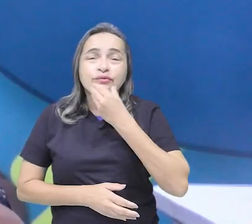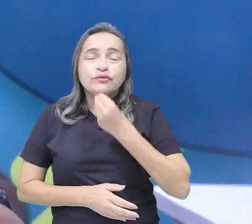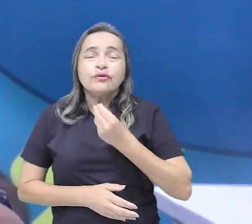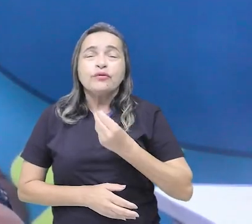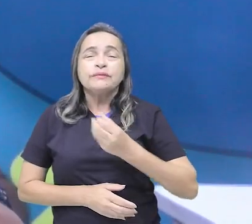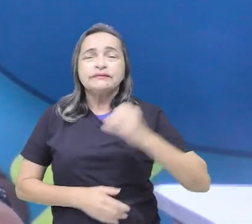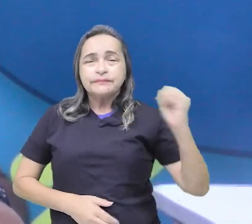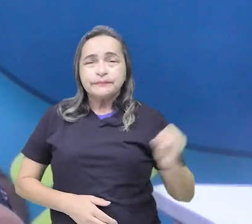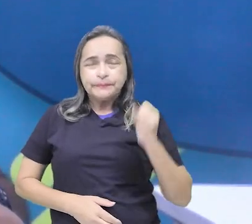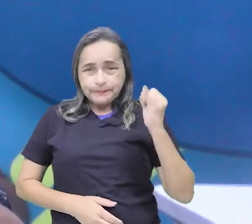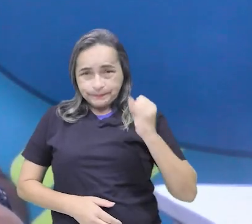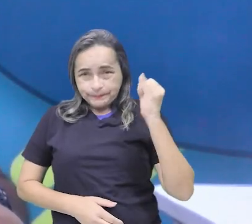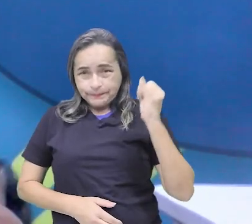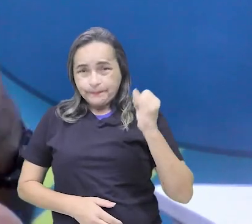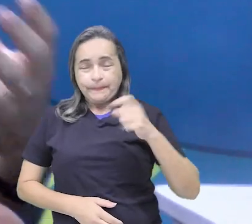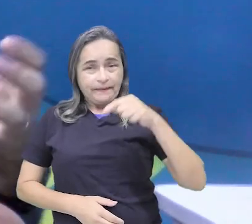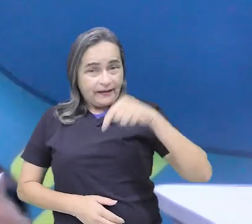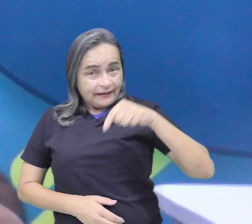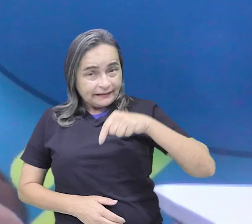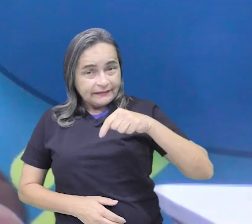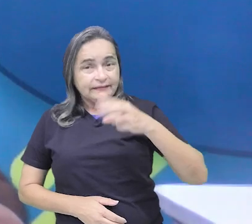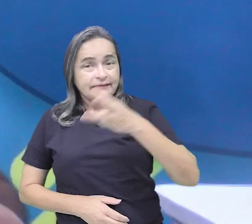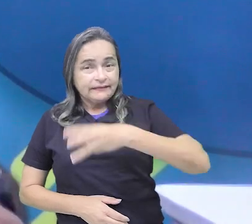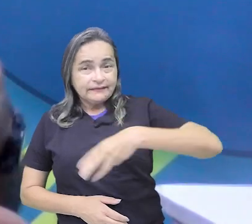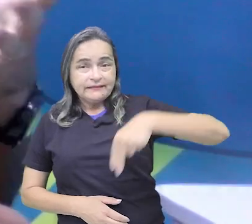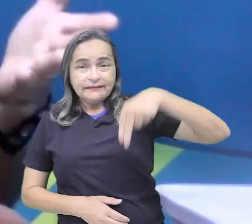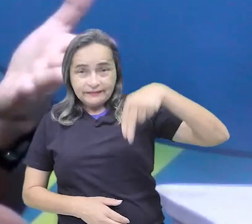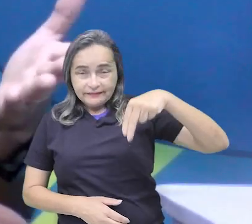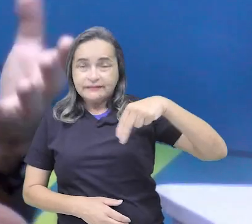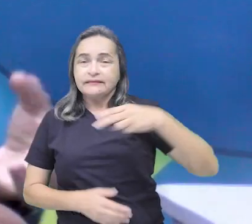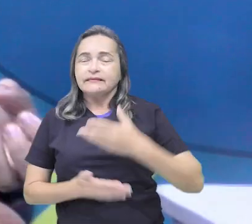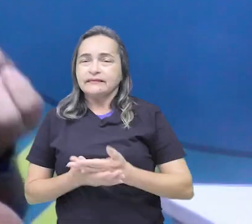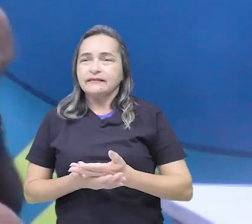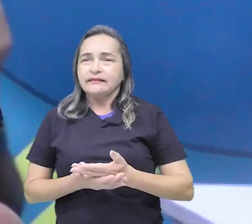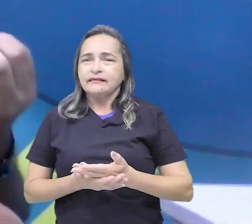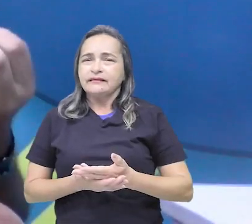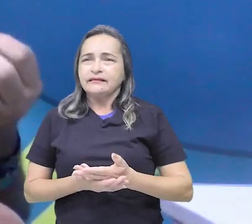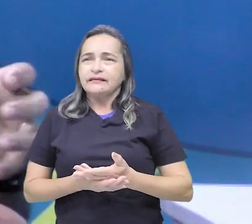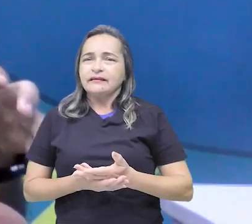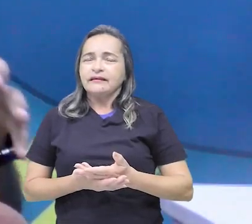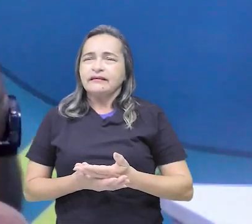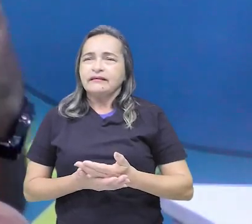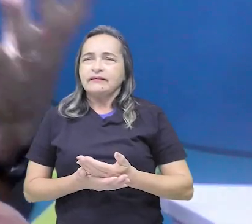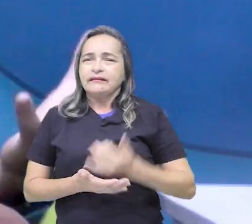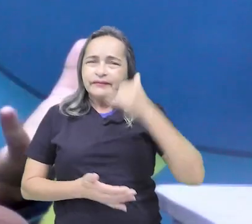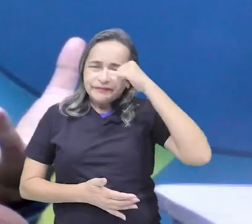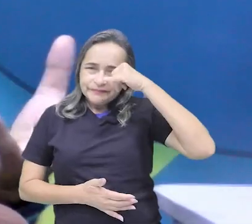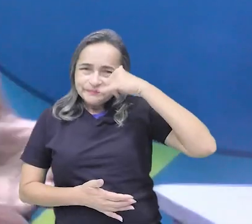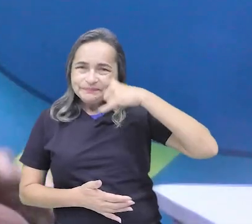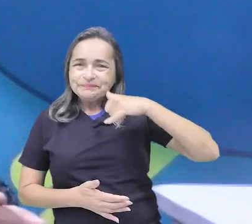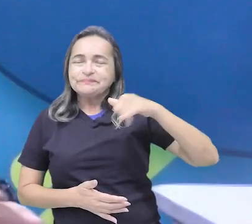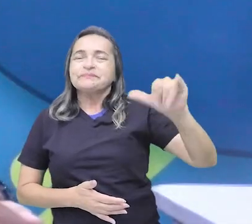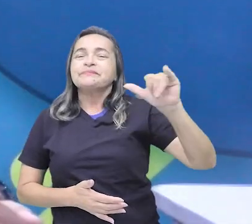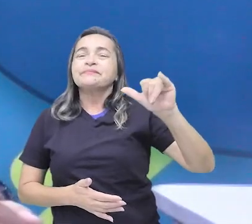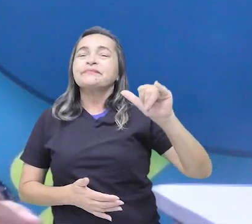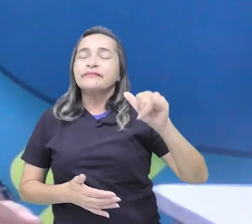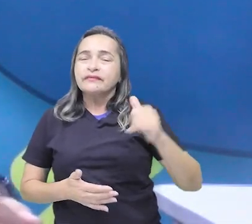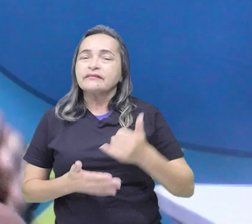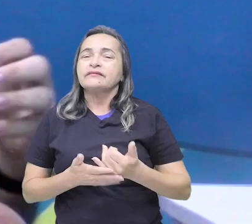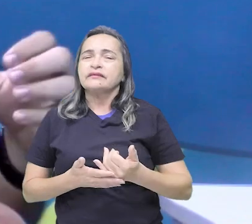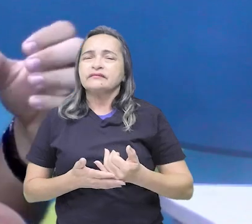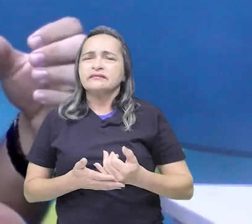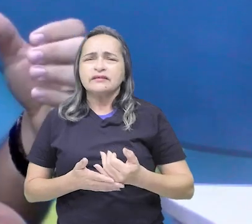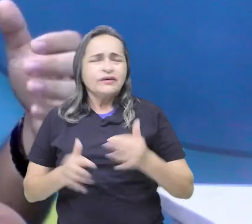morada-novense, né? Ele entenda que o rastreamento, né, que a prevenção é um exame tão simples de se fazer,